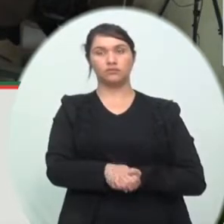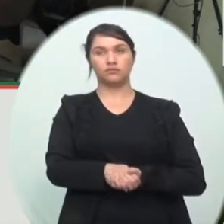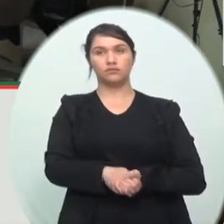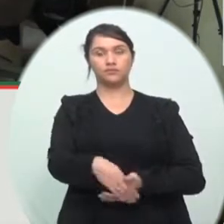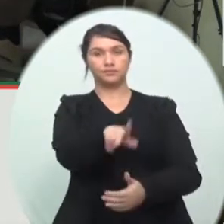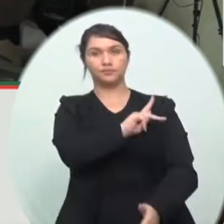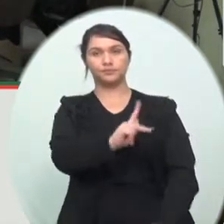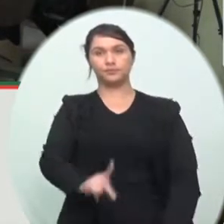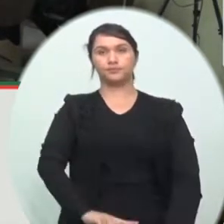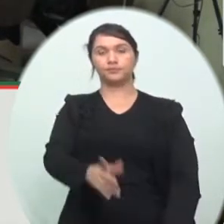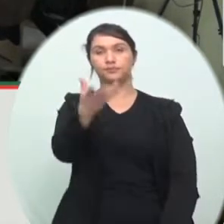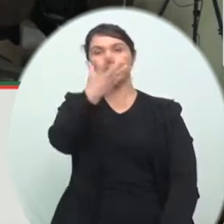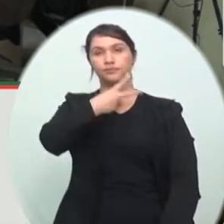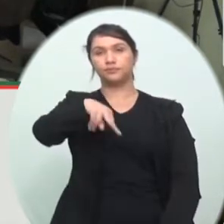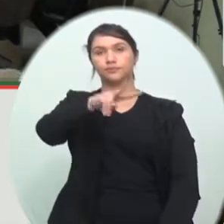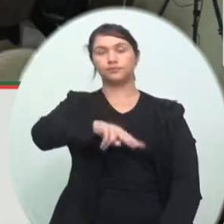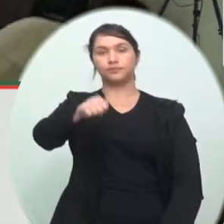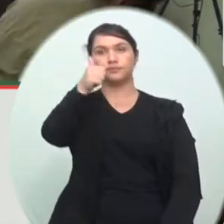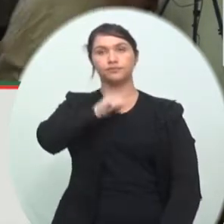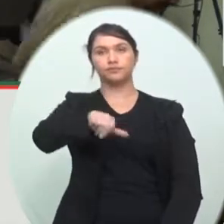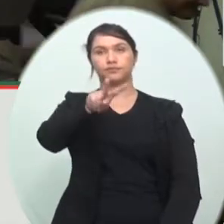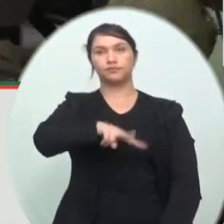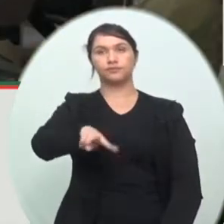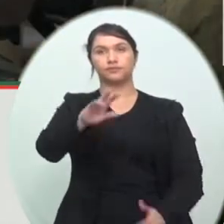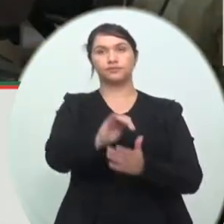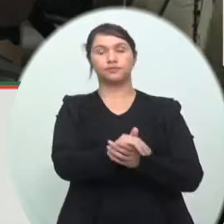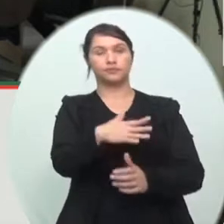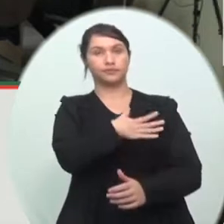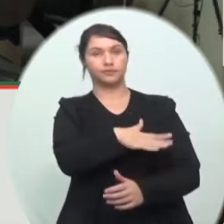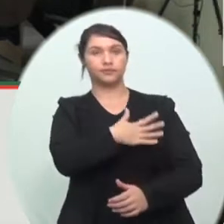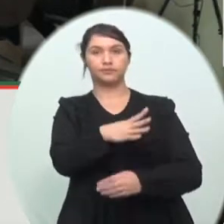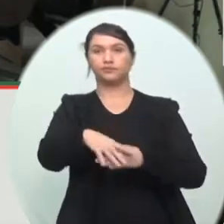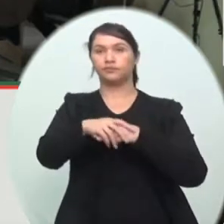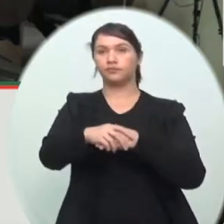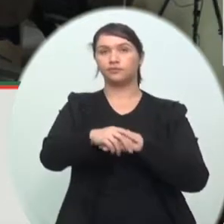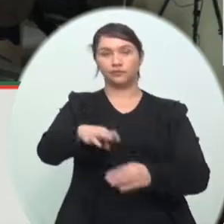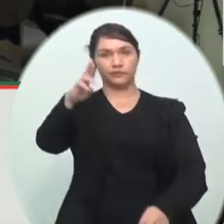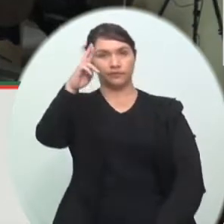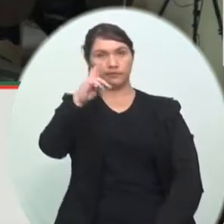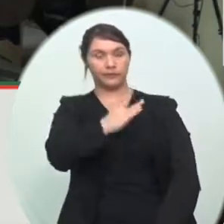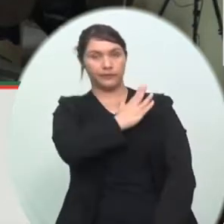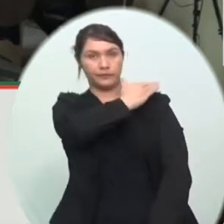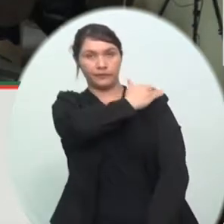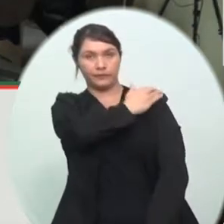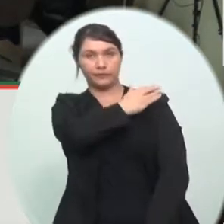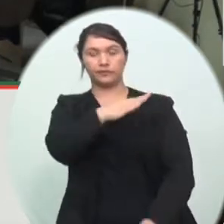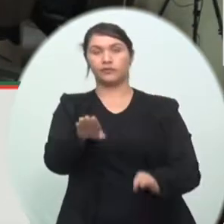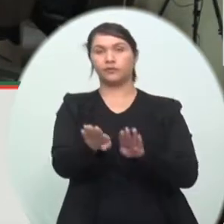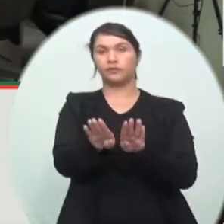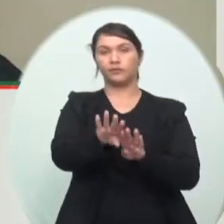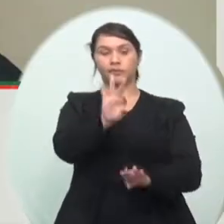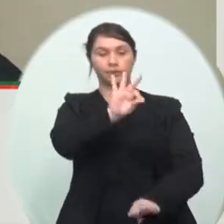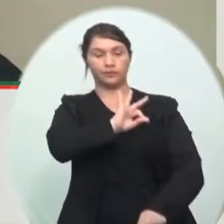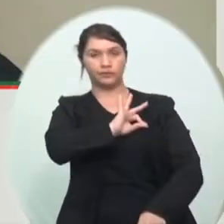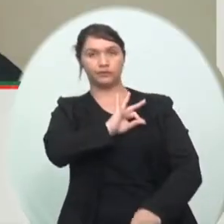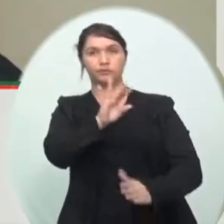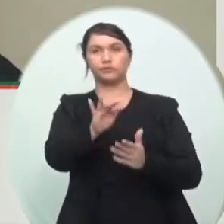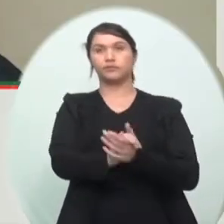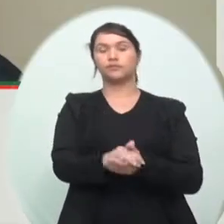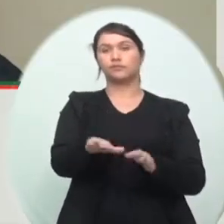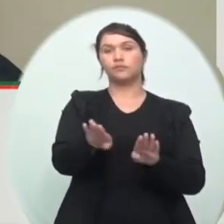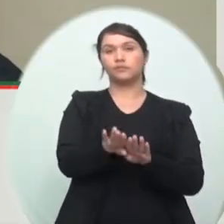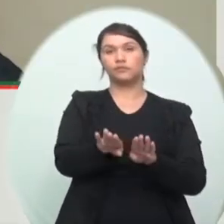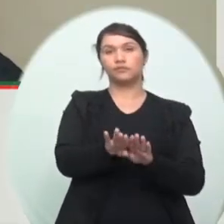Senhor presidente, vereadores, vereadora, gostaria de cumprimentar o coronel, assim cumprimento toda a polícia, cumprimentar também a diretoria